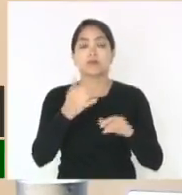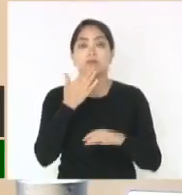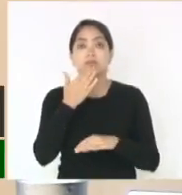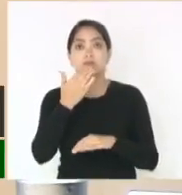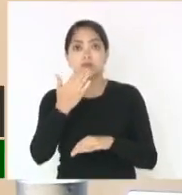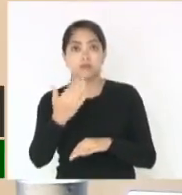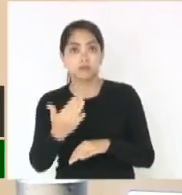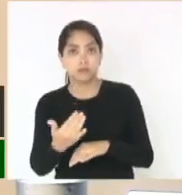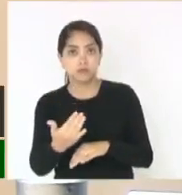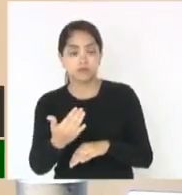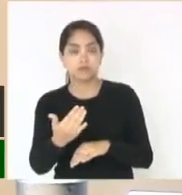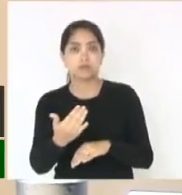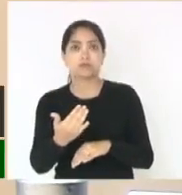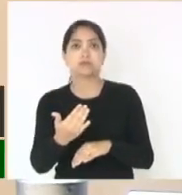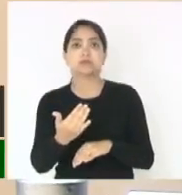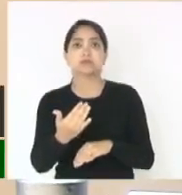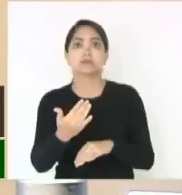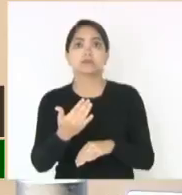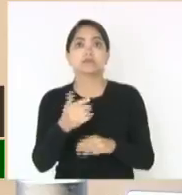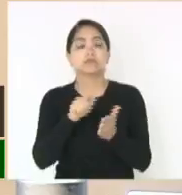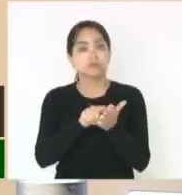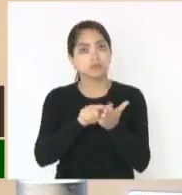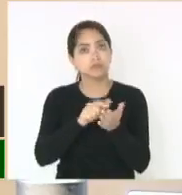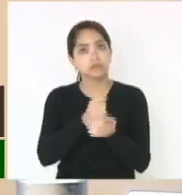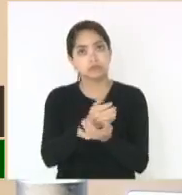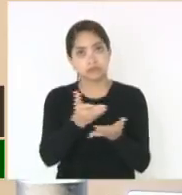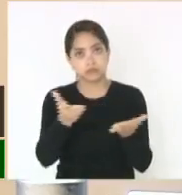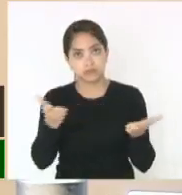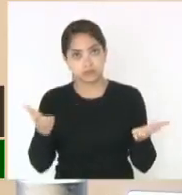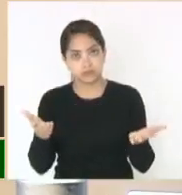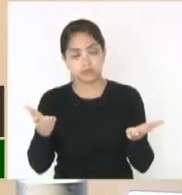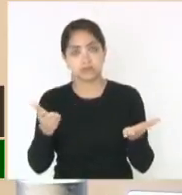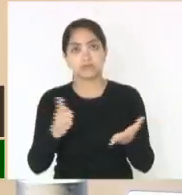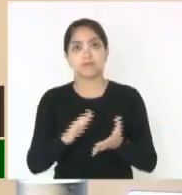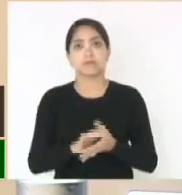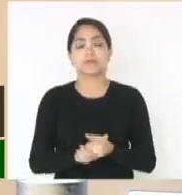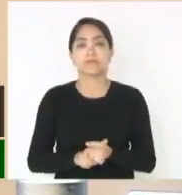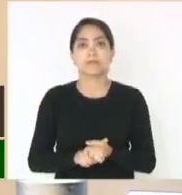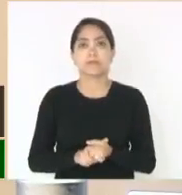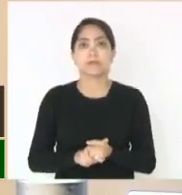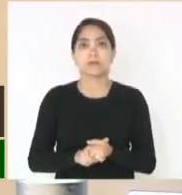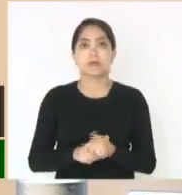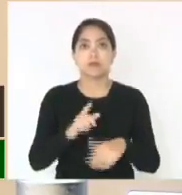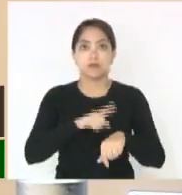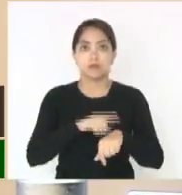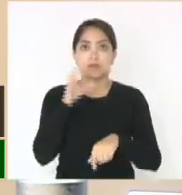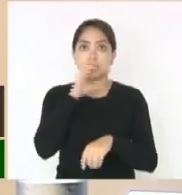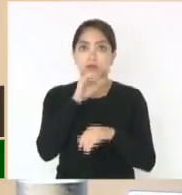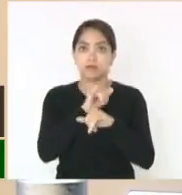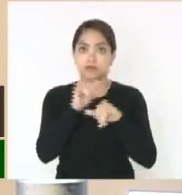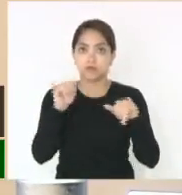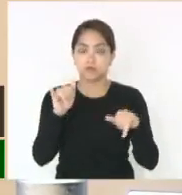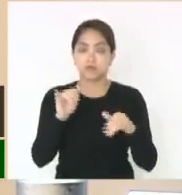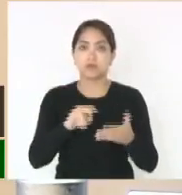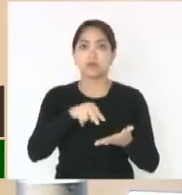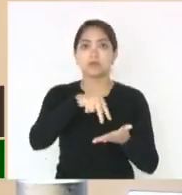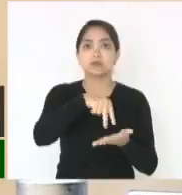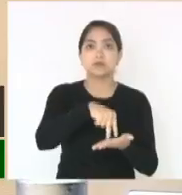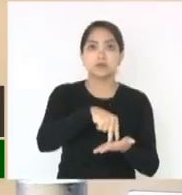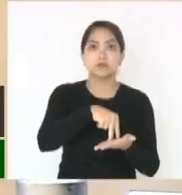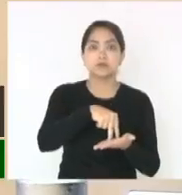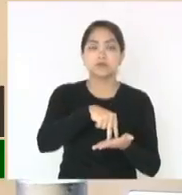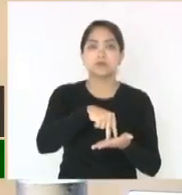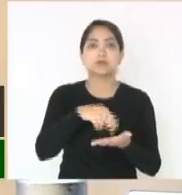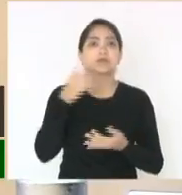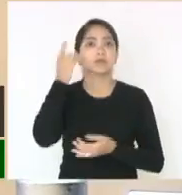que se procedesse à distribuição breves comunicações. Ocuparam a tribuna